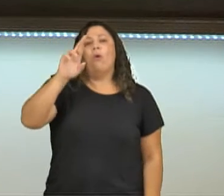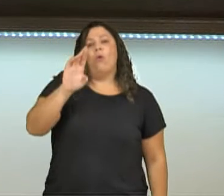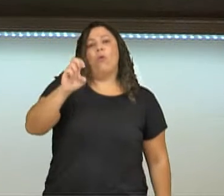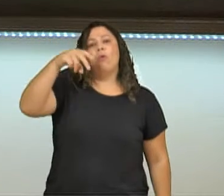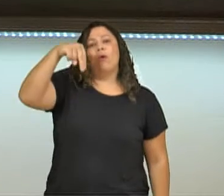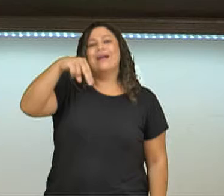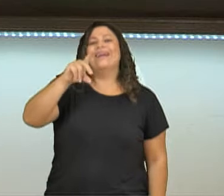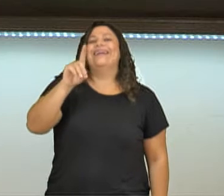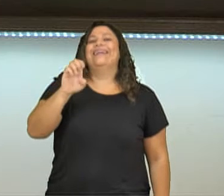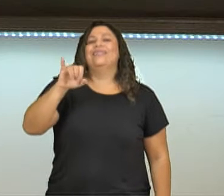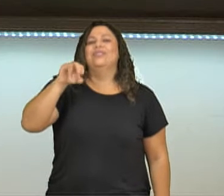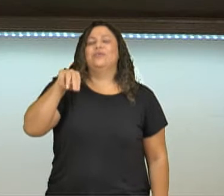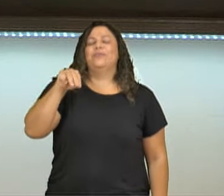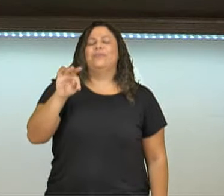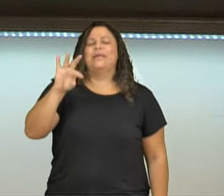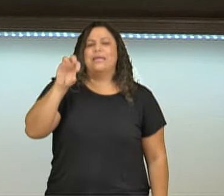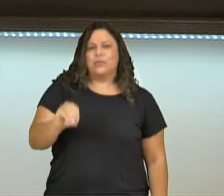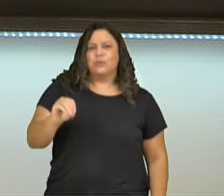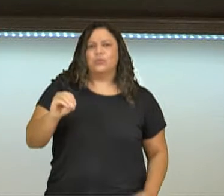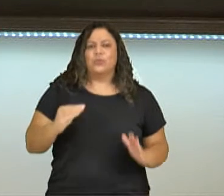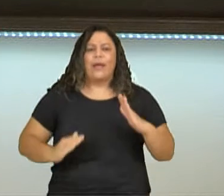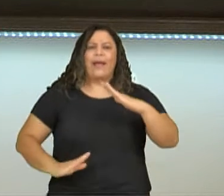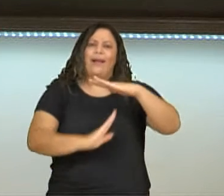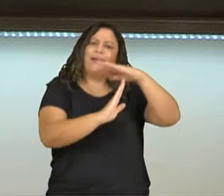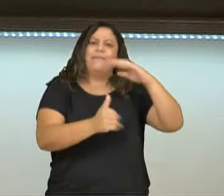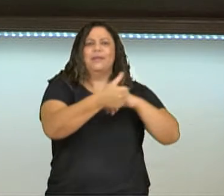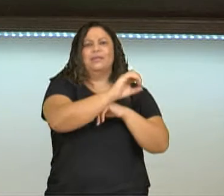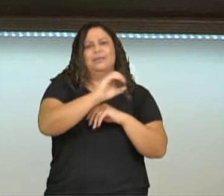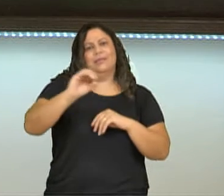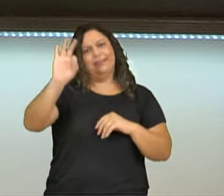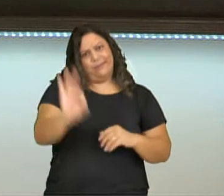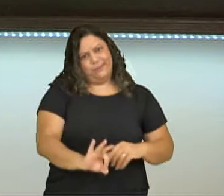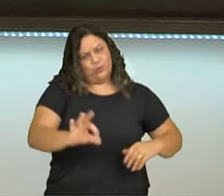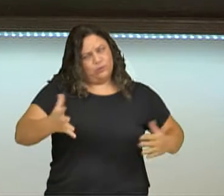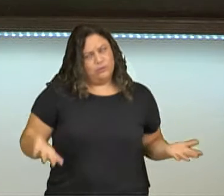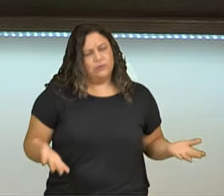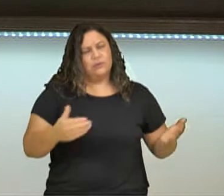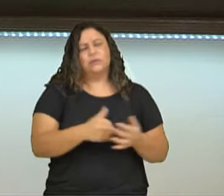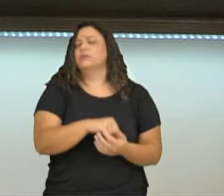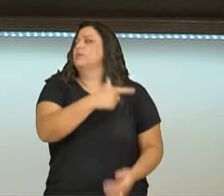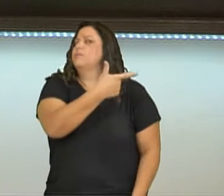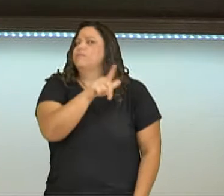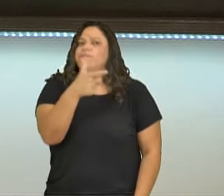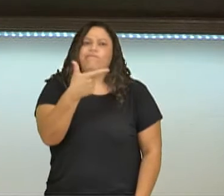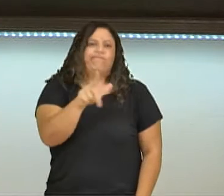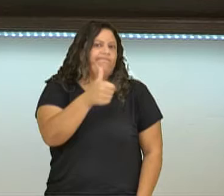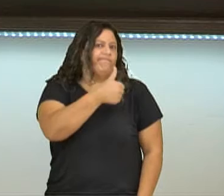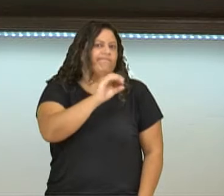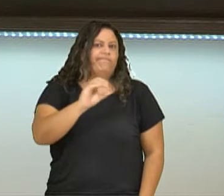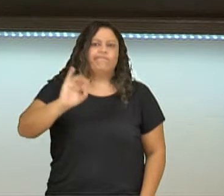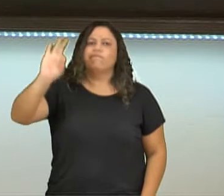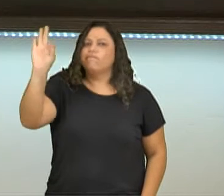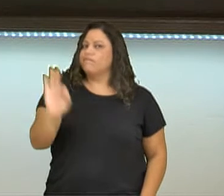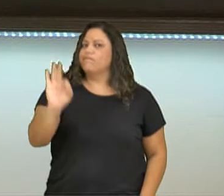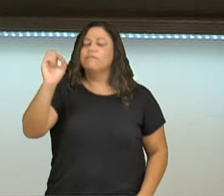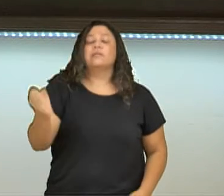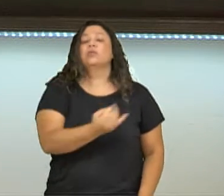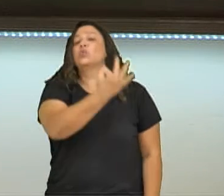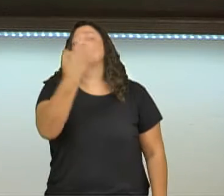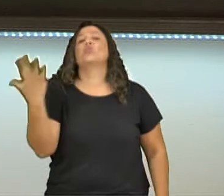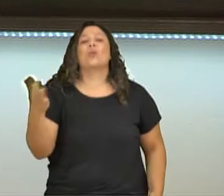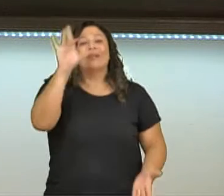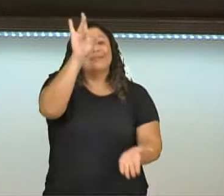a 100%, tá certo? Por isso que quando a gente fala em rendimento, a gente fala na quantidade de produto que